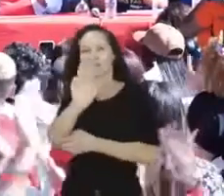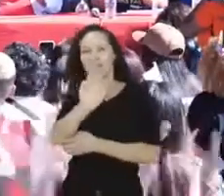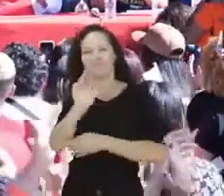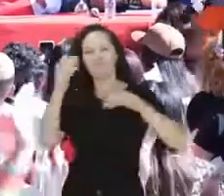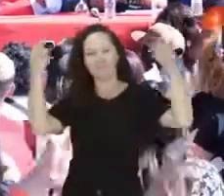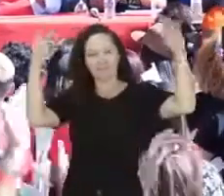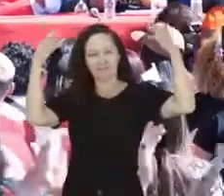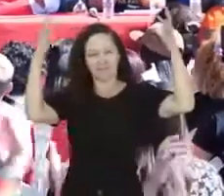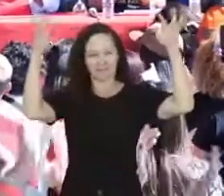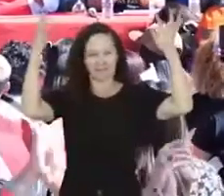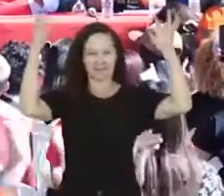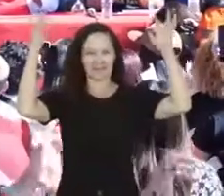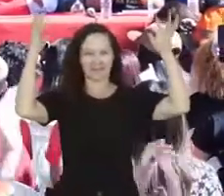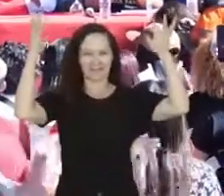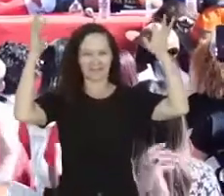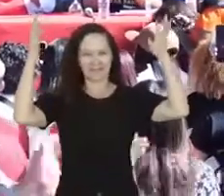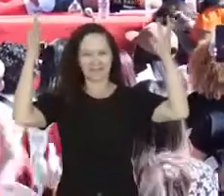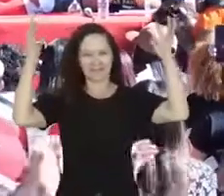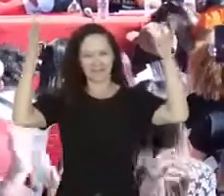Pou, pou!